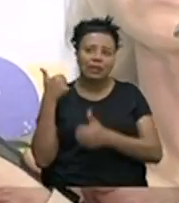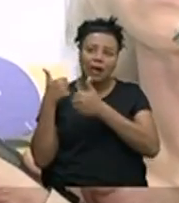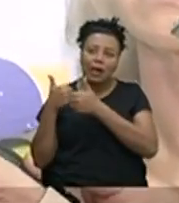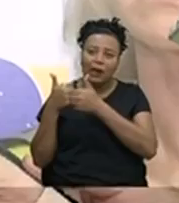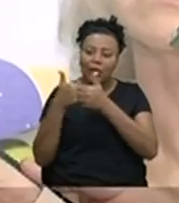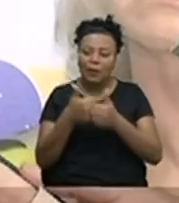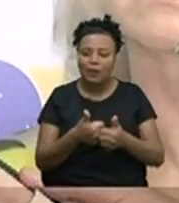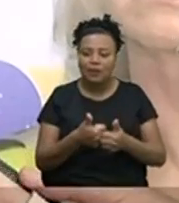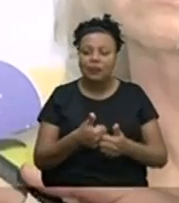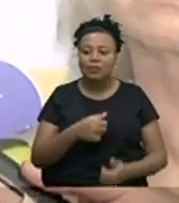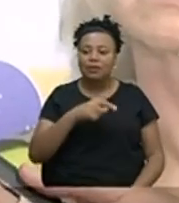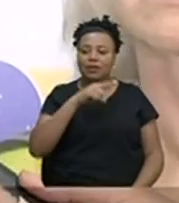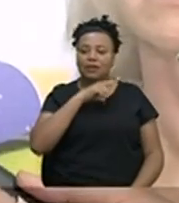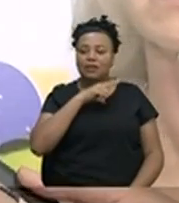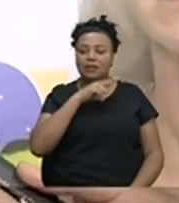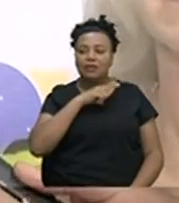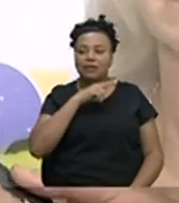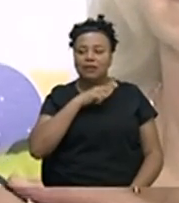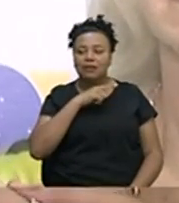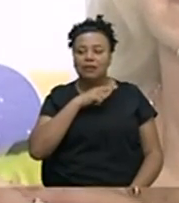nas